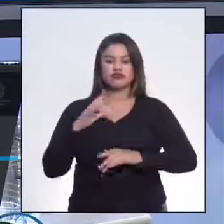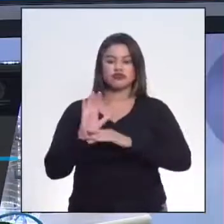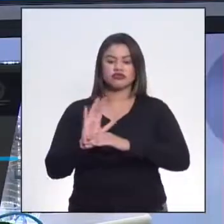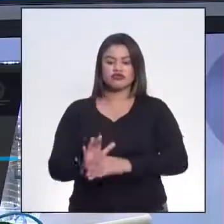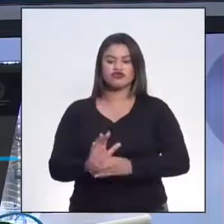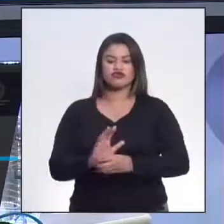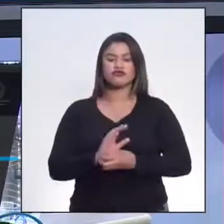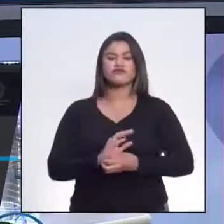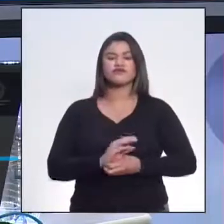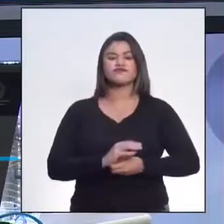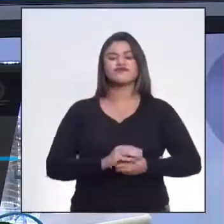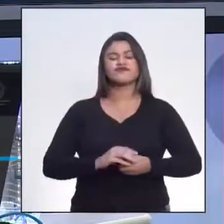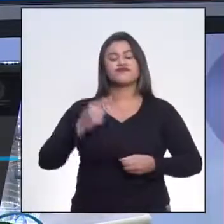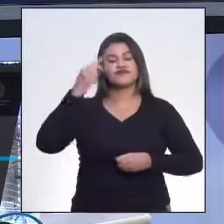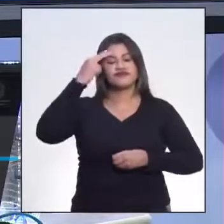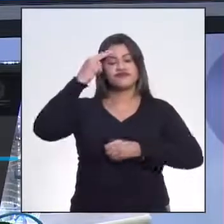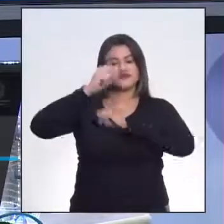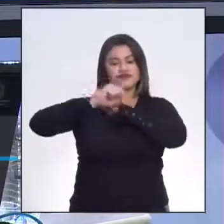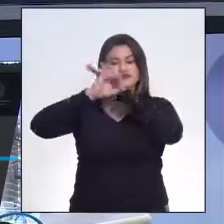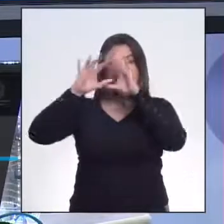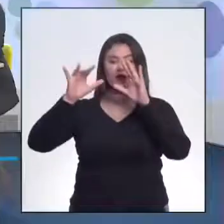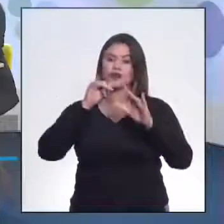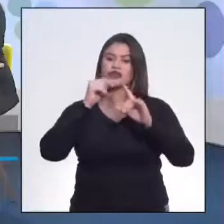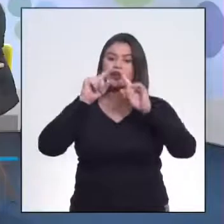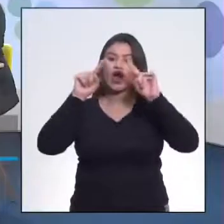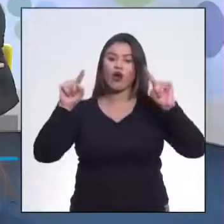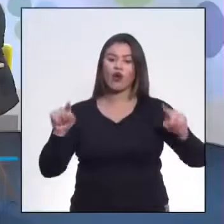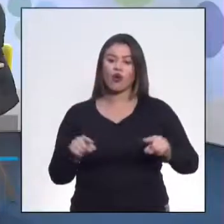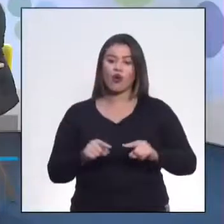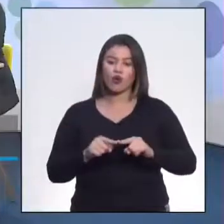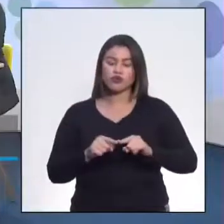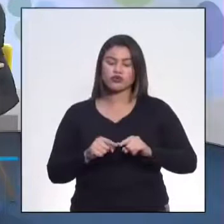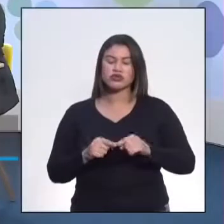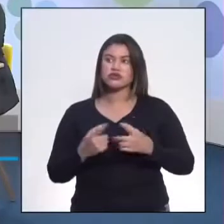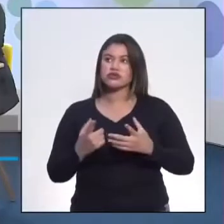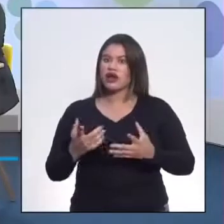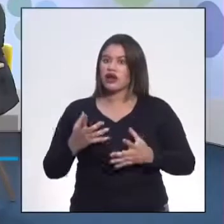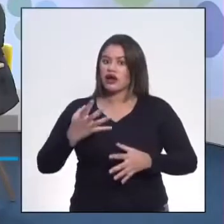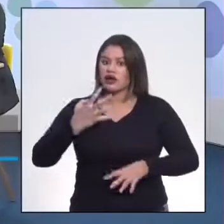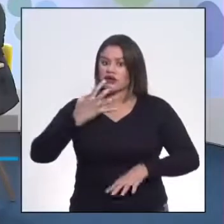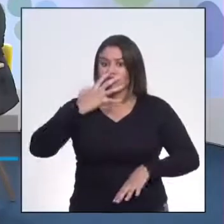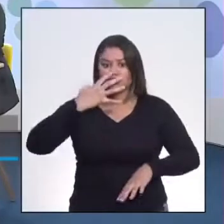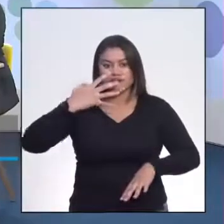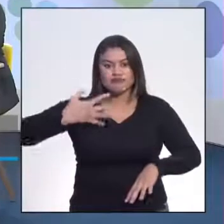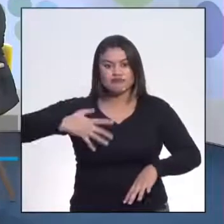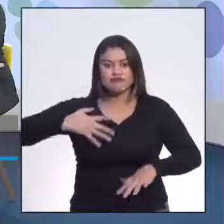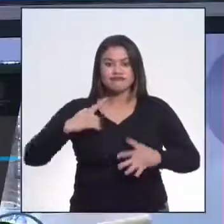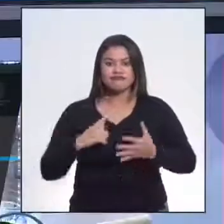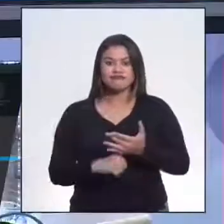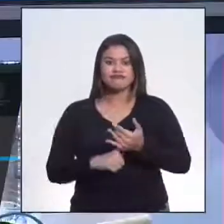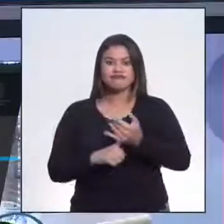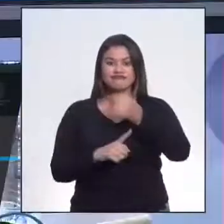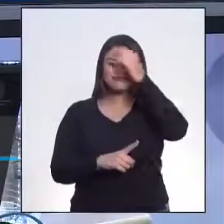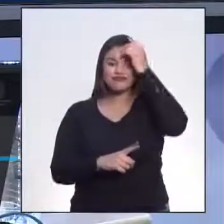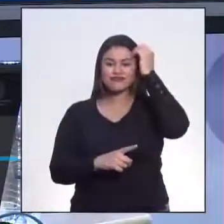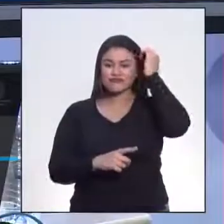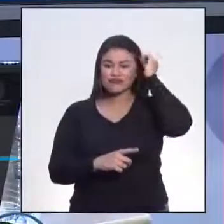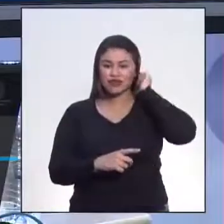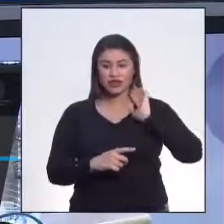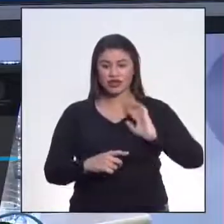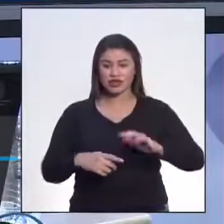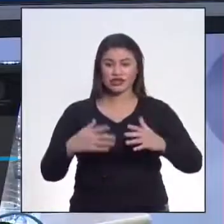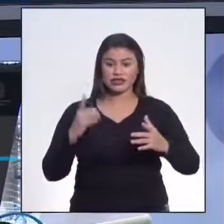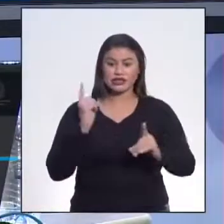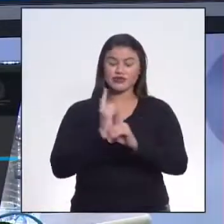Vamos imaginar aí o descobrimento da roda, né? Imagina o quão tecnológico foi nesse momento você descobrir, você ter